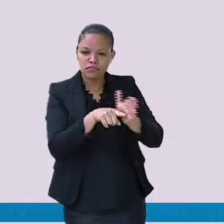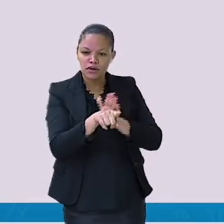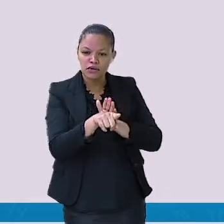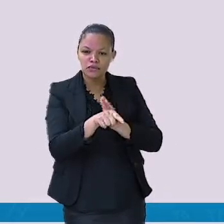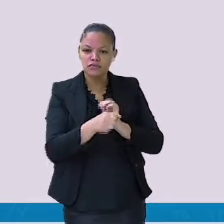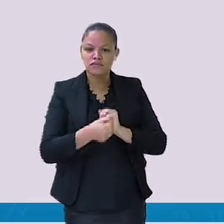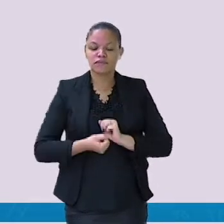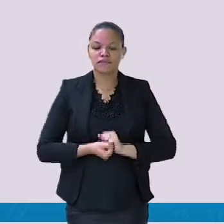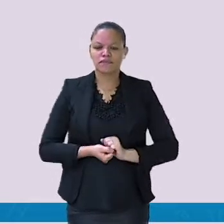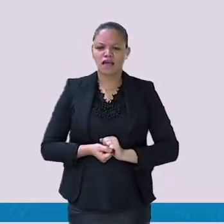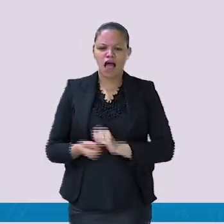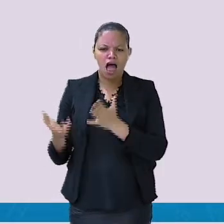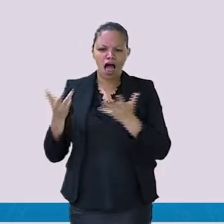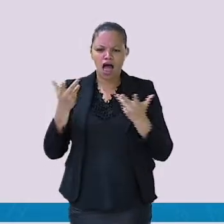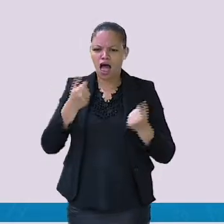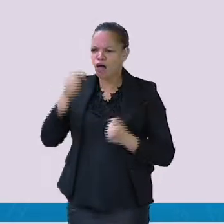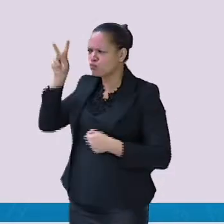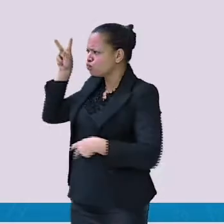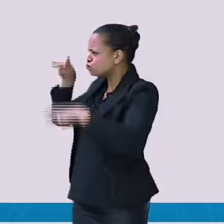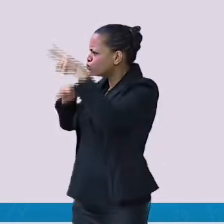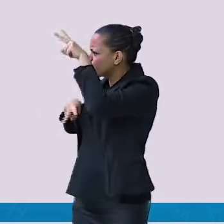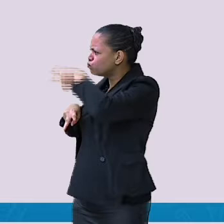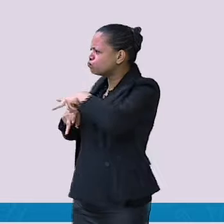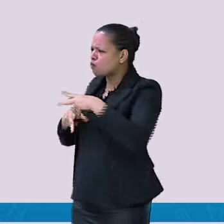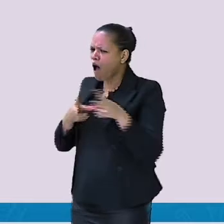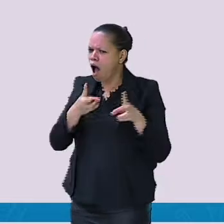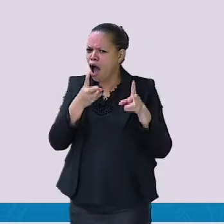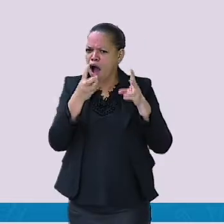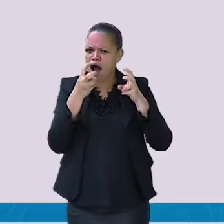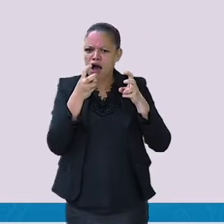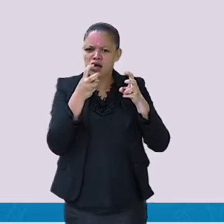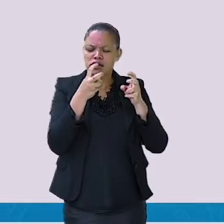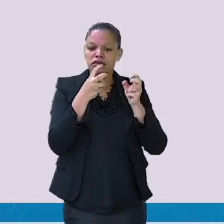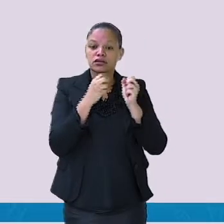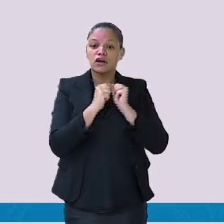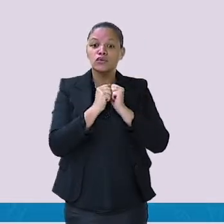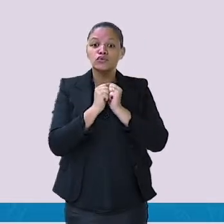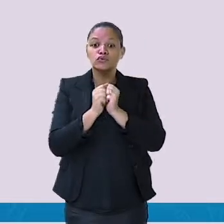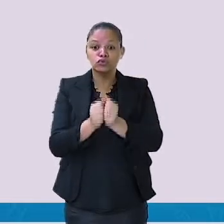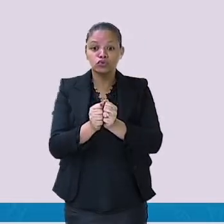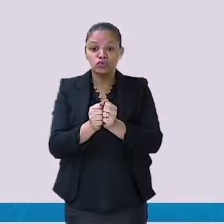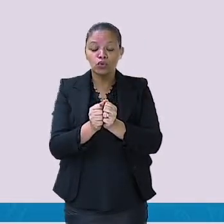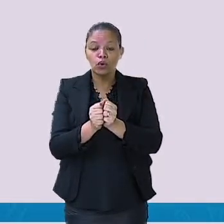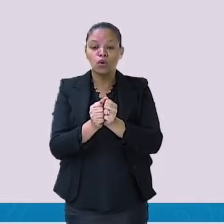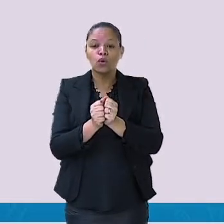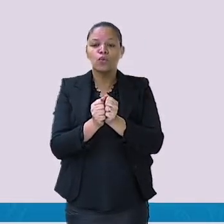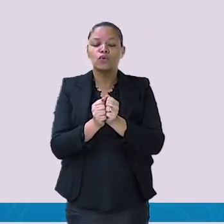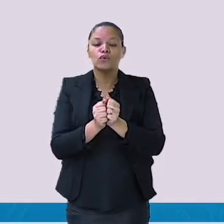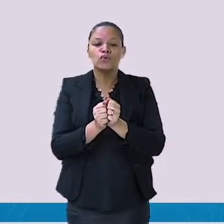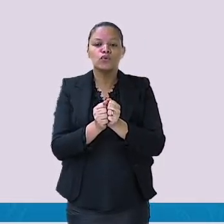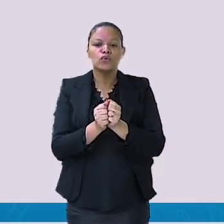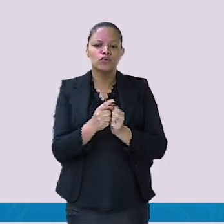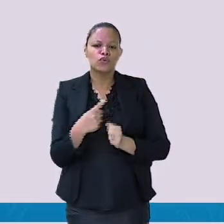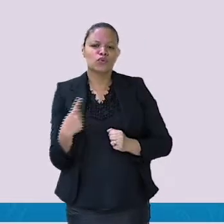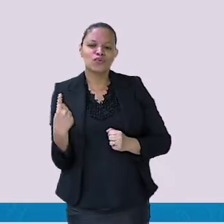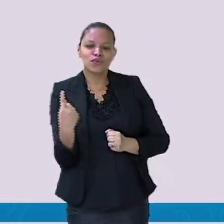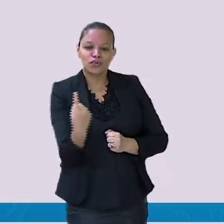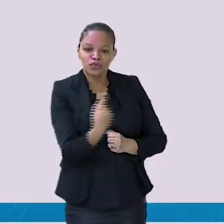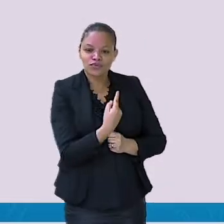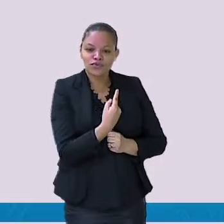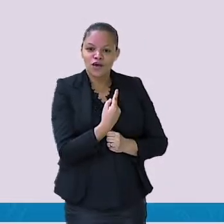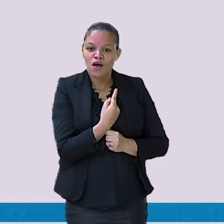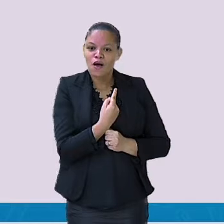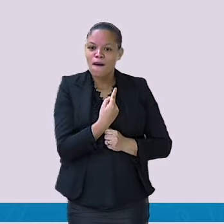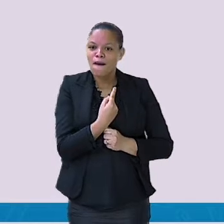questões. Então, leia com bastante atenção e você vai junto comigo circular os dados, as